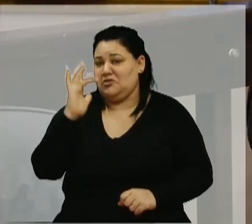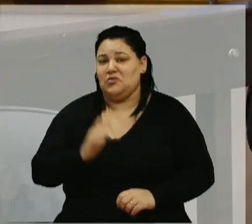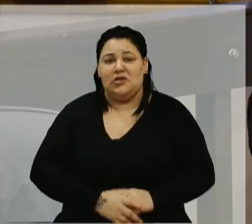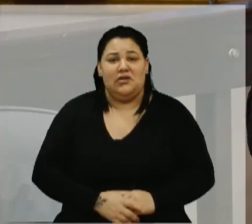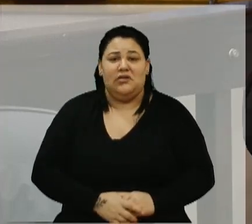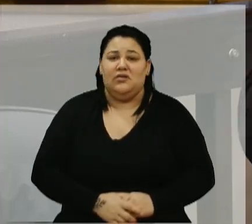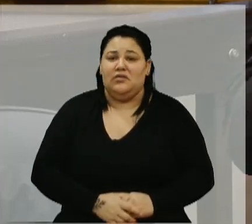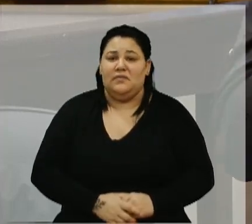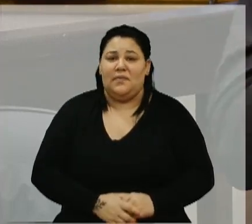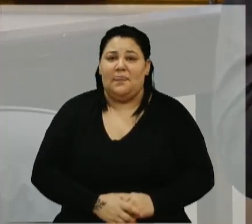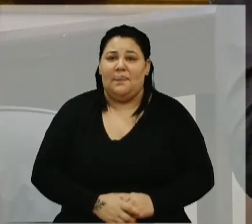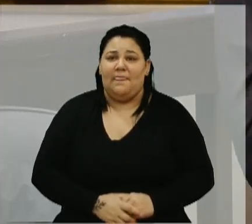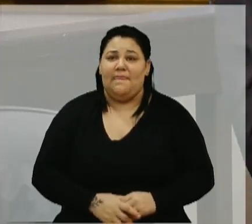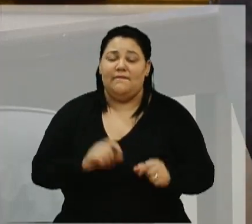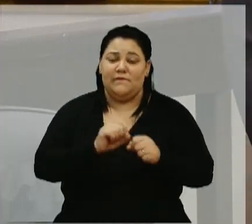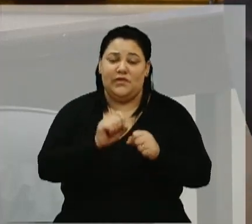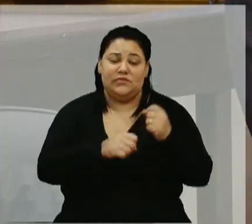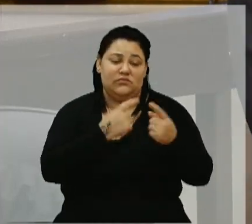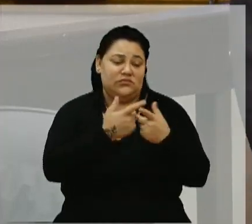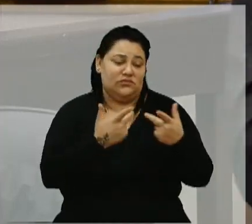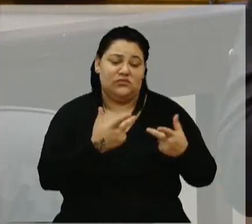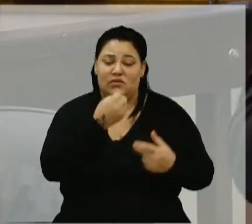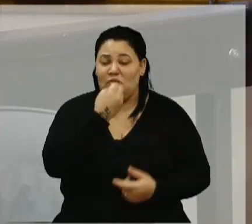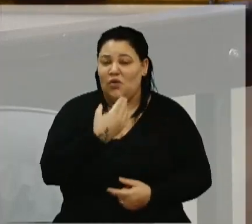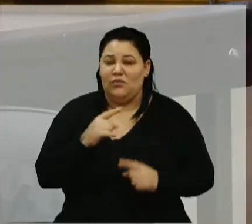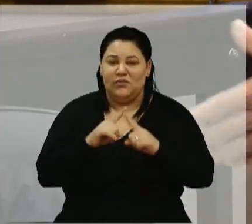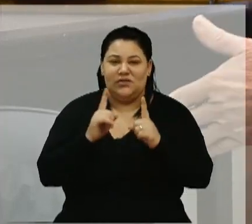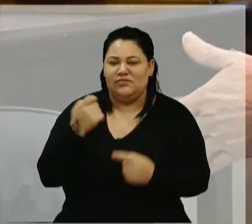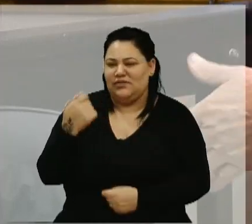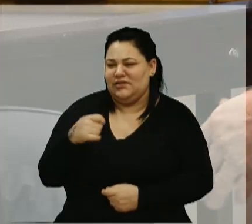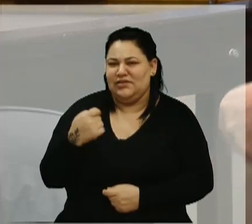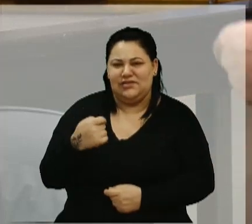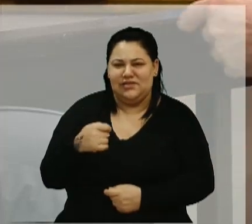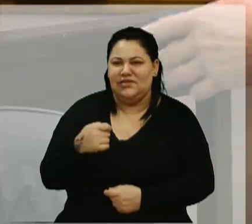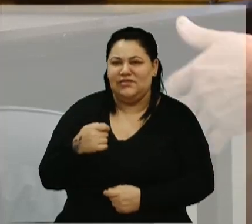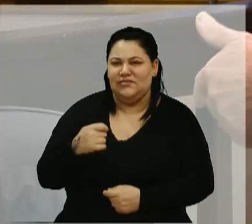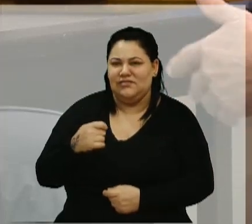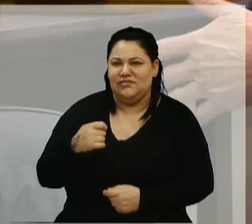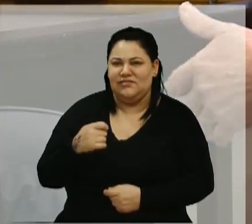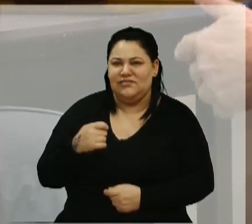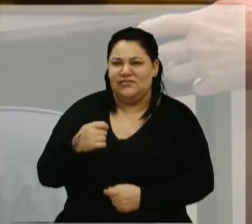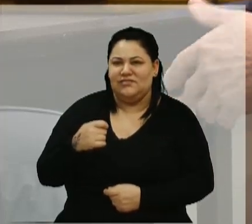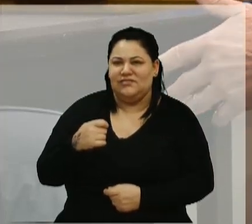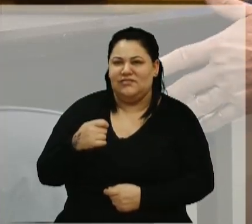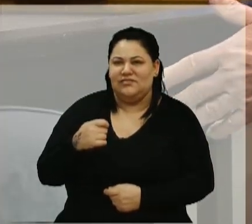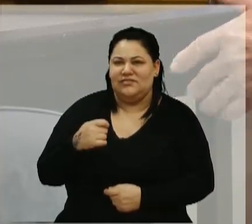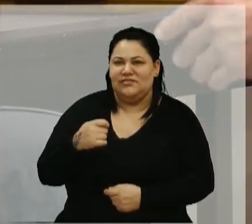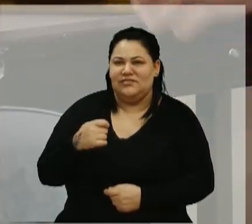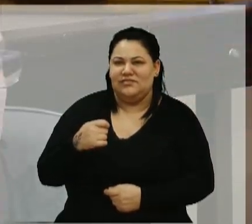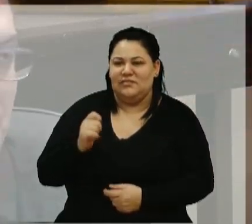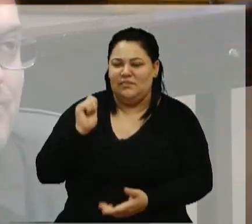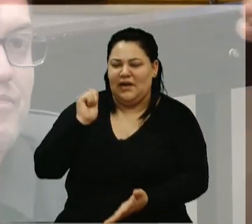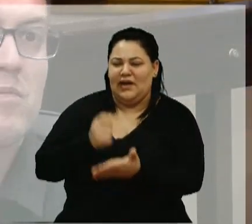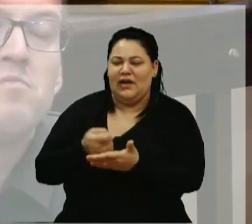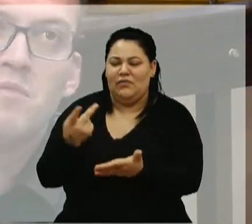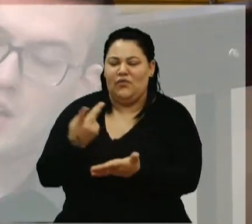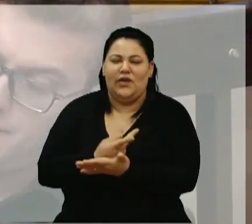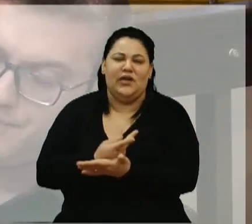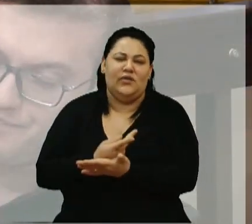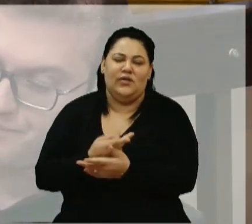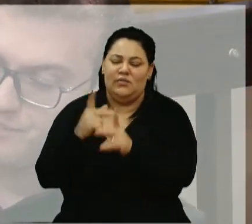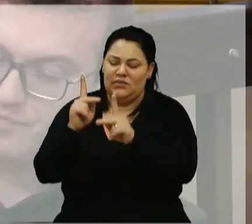Então, fez algumas coisas boas, mas não precisaria chegar ao cidadão, pagar talvez por um erro lá, chegar à